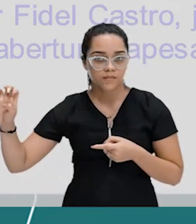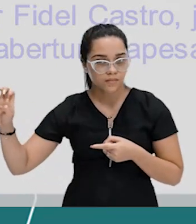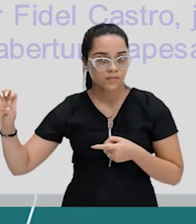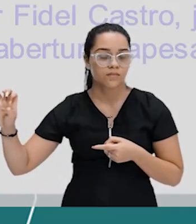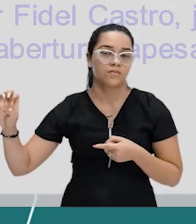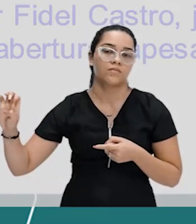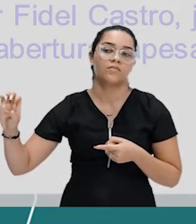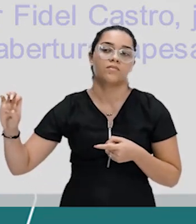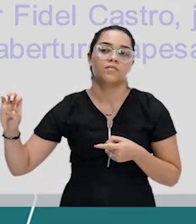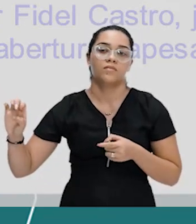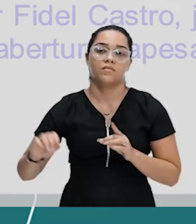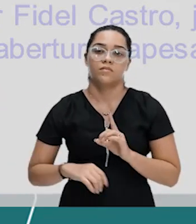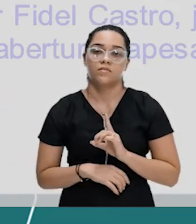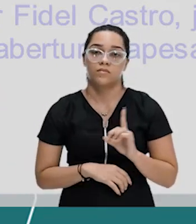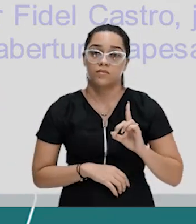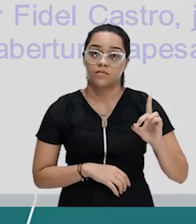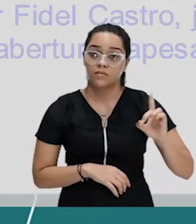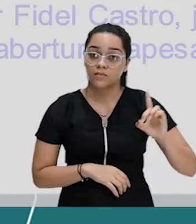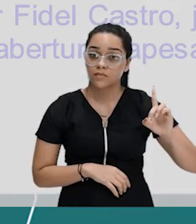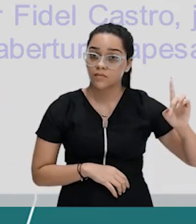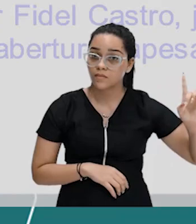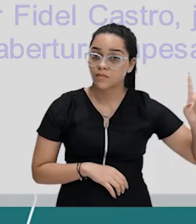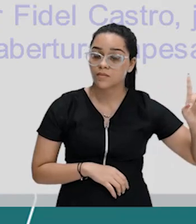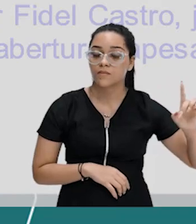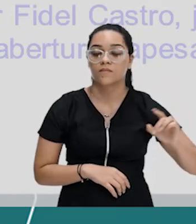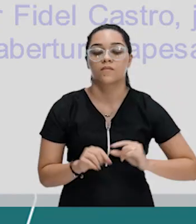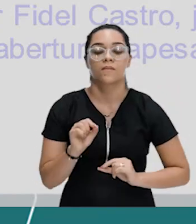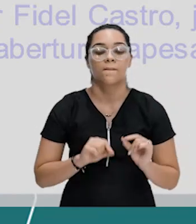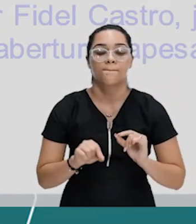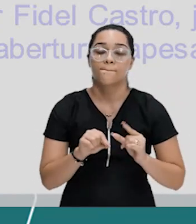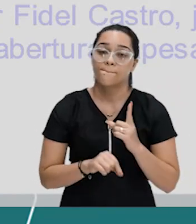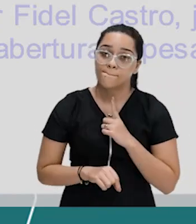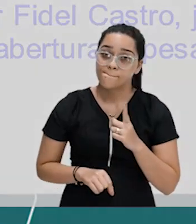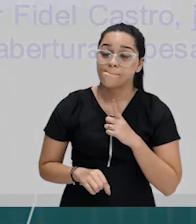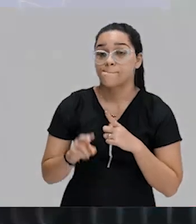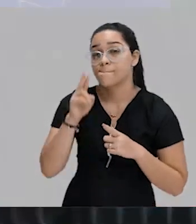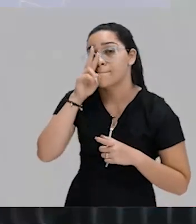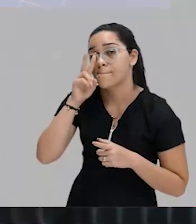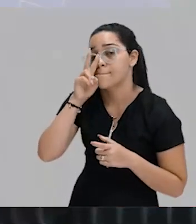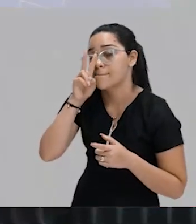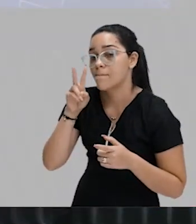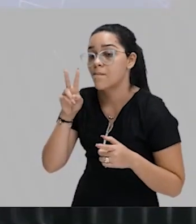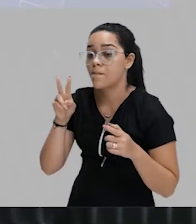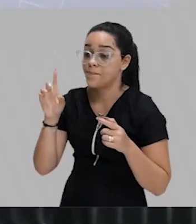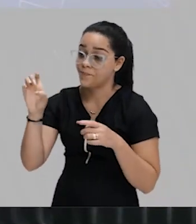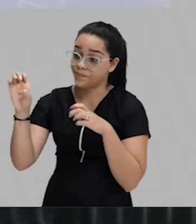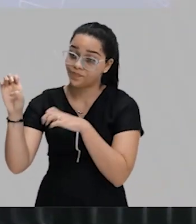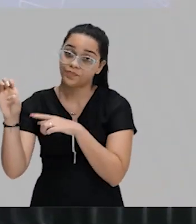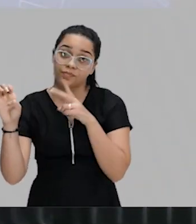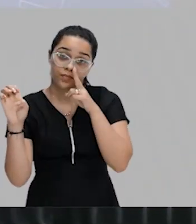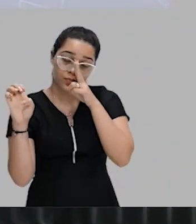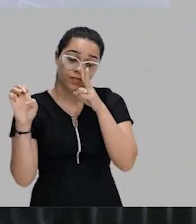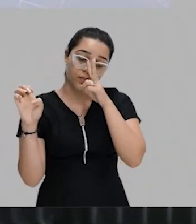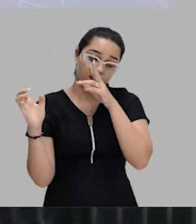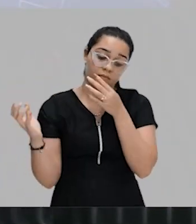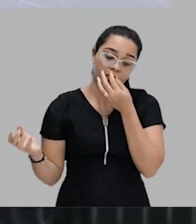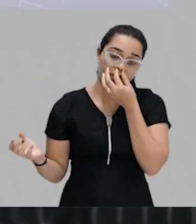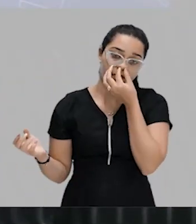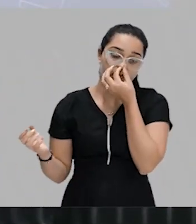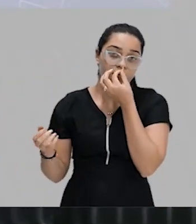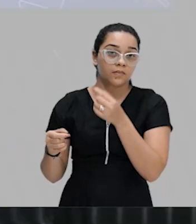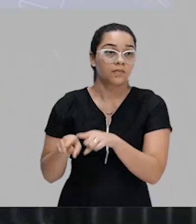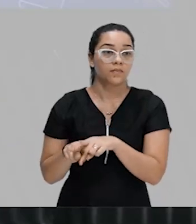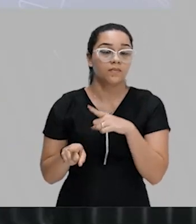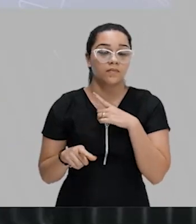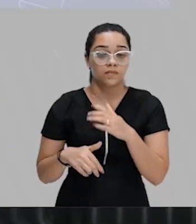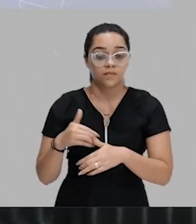partidos políticos classificados como de esquerda, chegando ao poder em vários países latino-americanos, através de